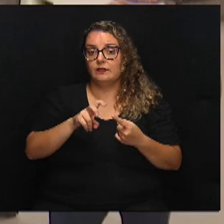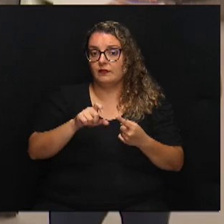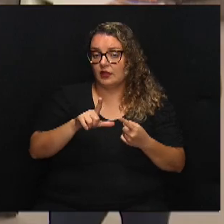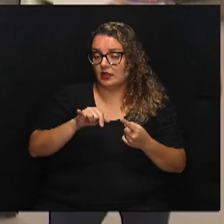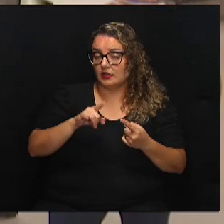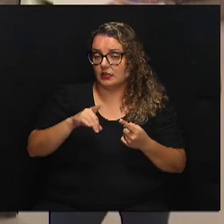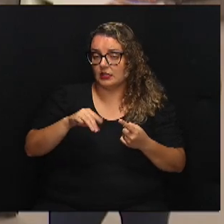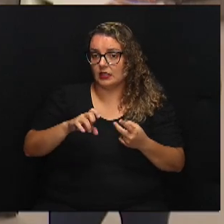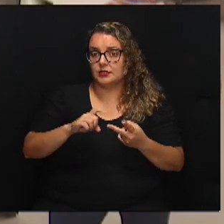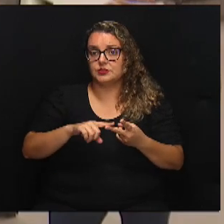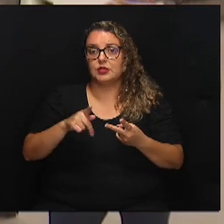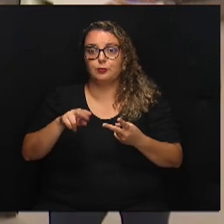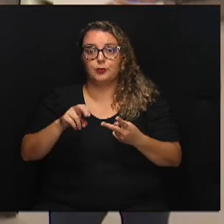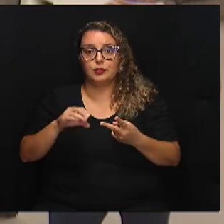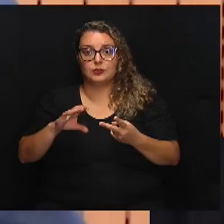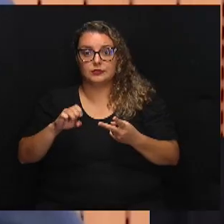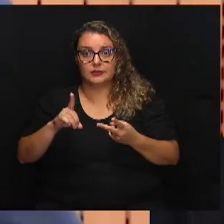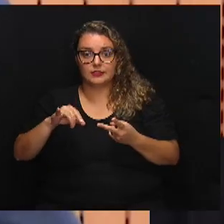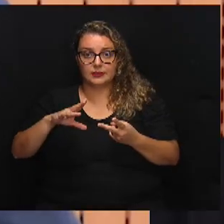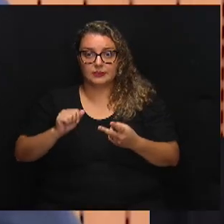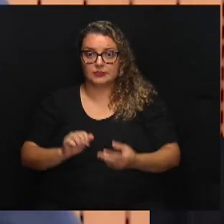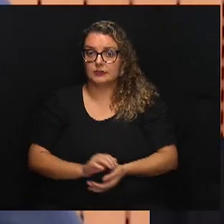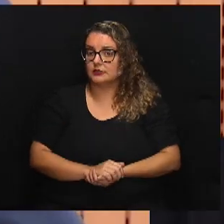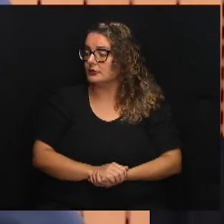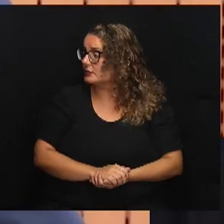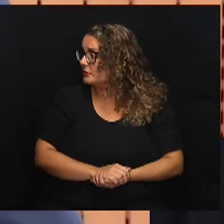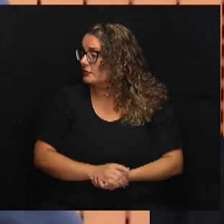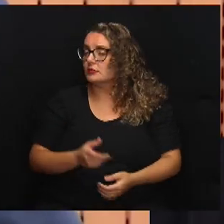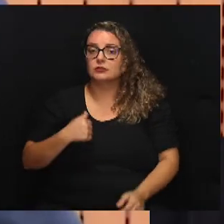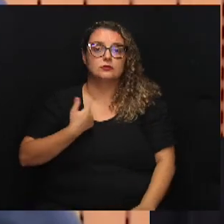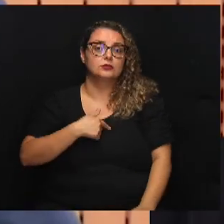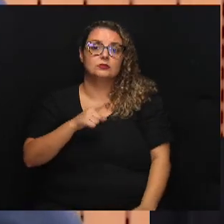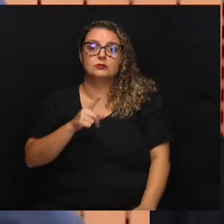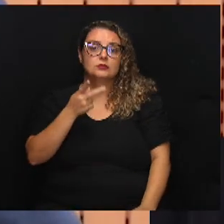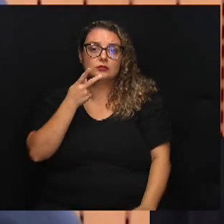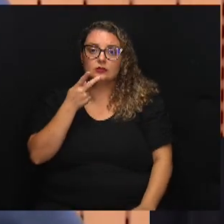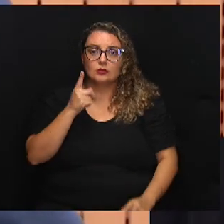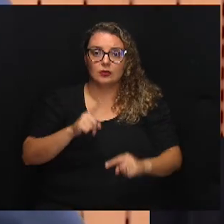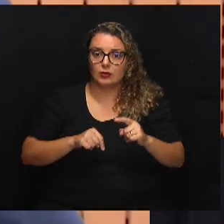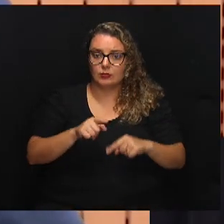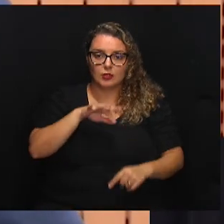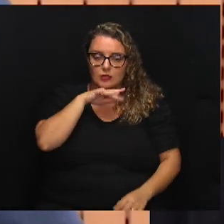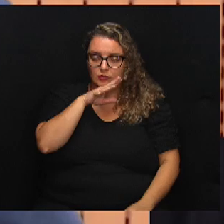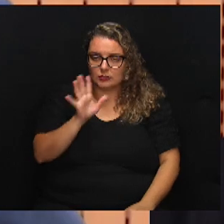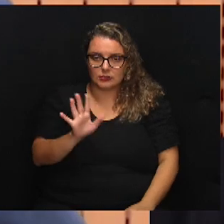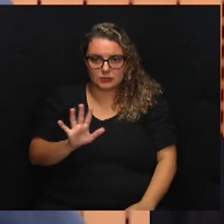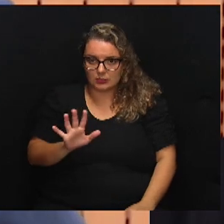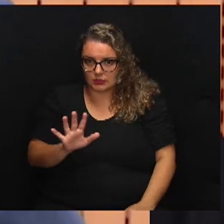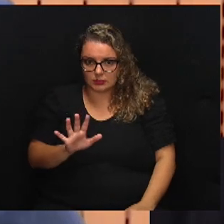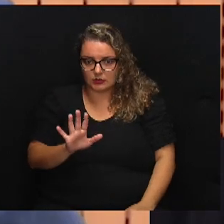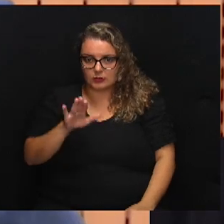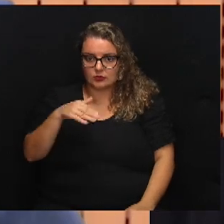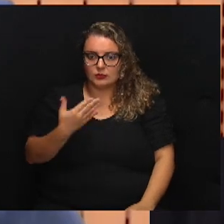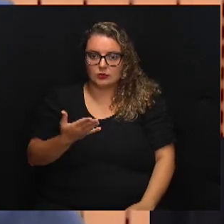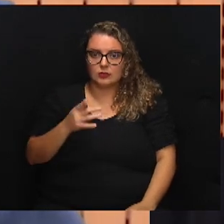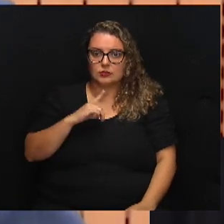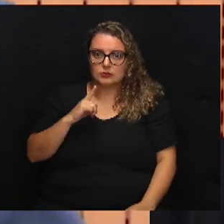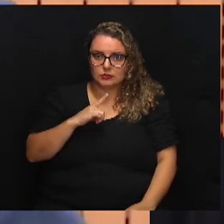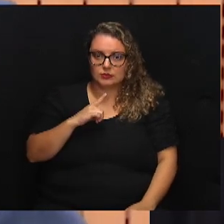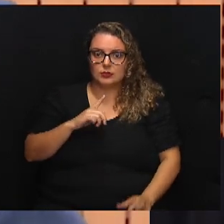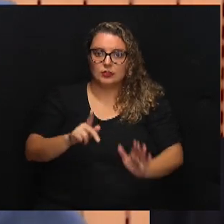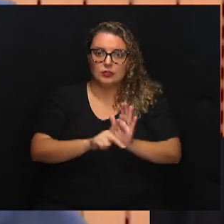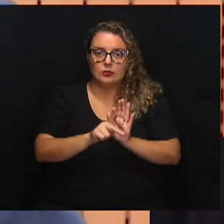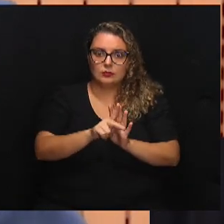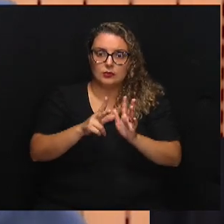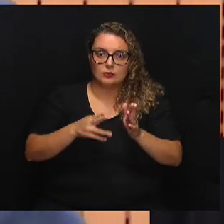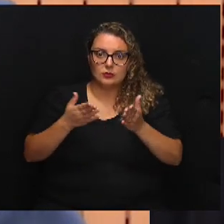à procedência dos medicamentos. Nós não estamos falando de produto ruim. Quando você pega um projeto como esse,